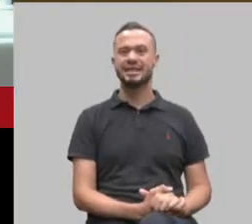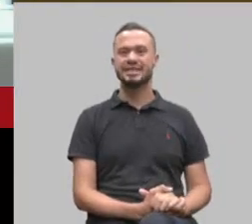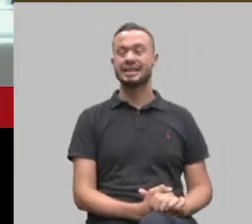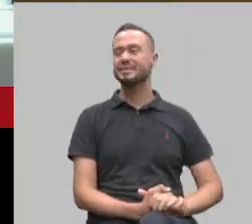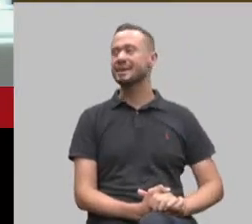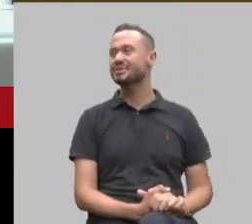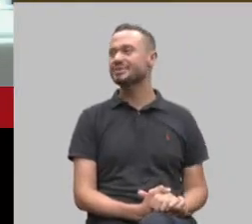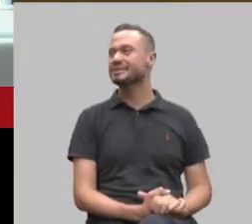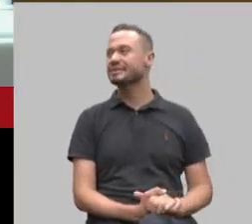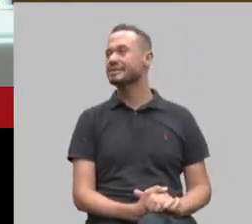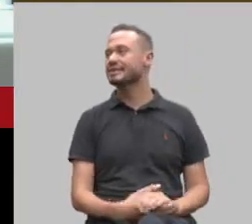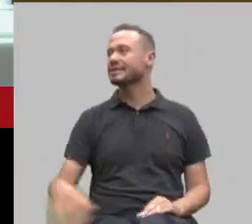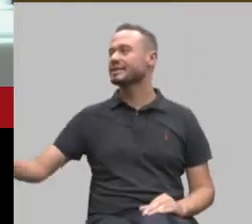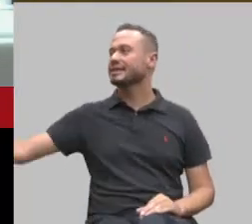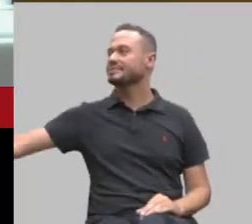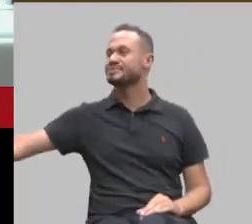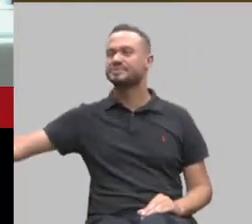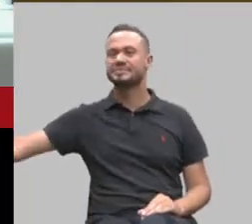aprovado